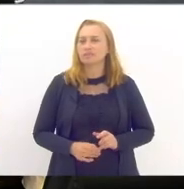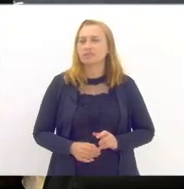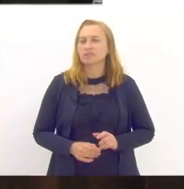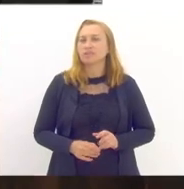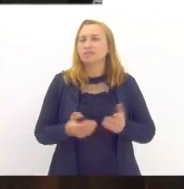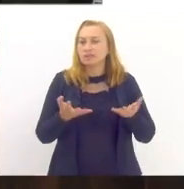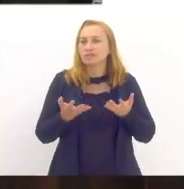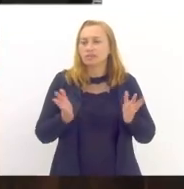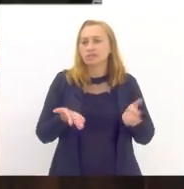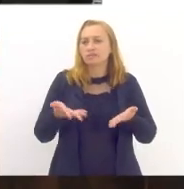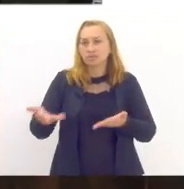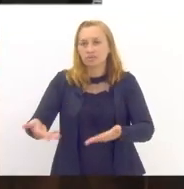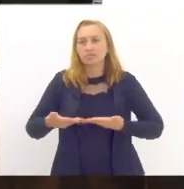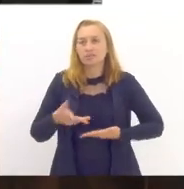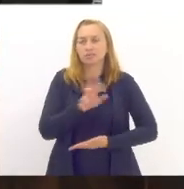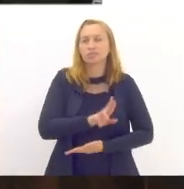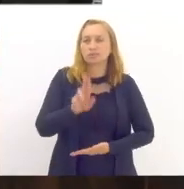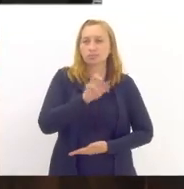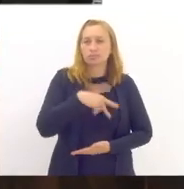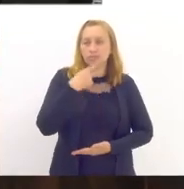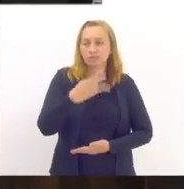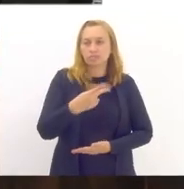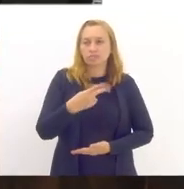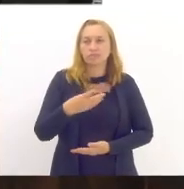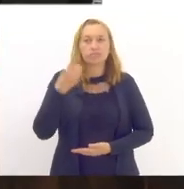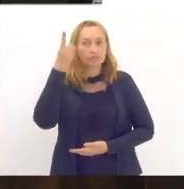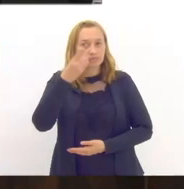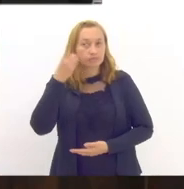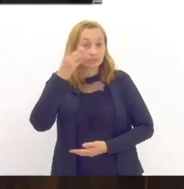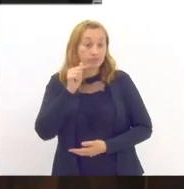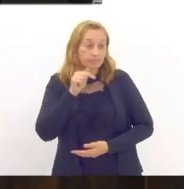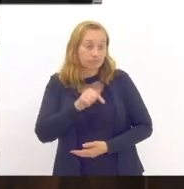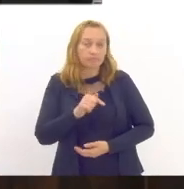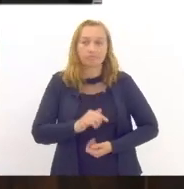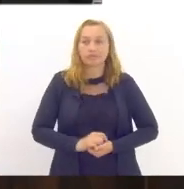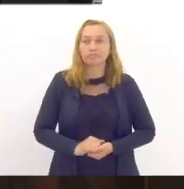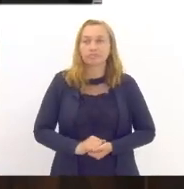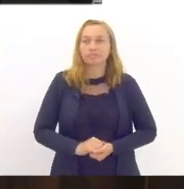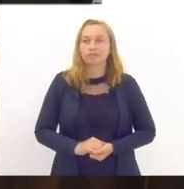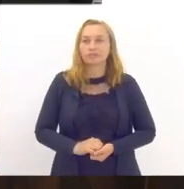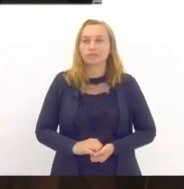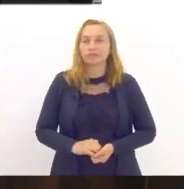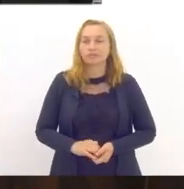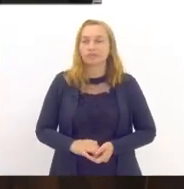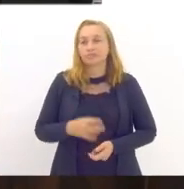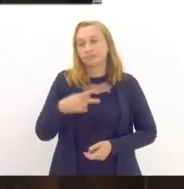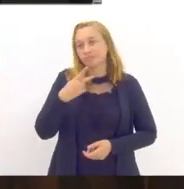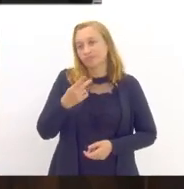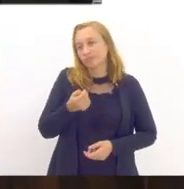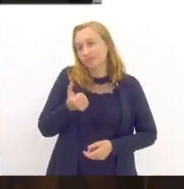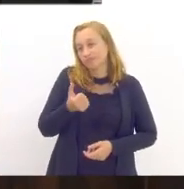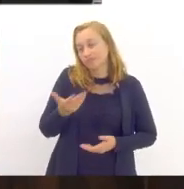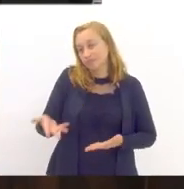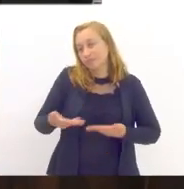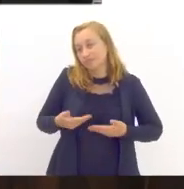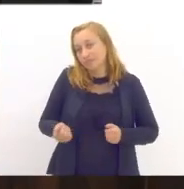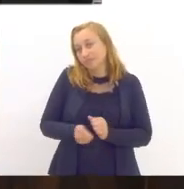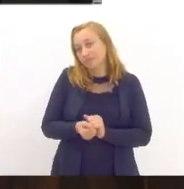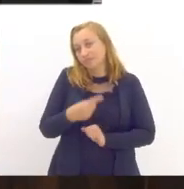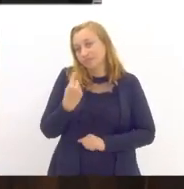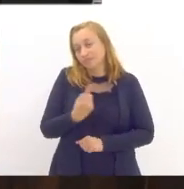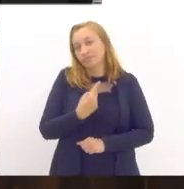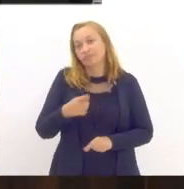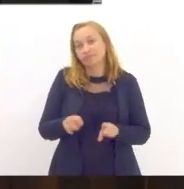Quero agora convidar para usar da palavra um parlamentar aqui que eu falei há pouco, convidei ele para estar conosco, que